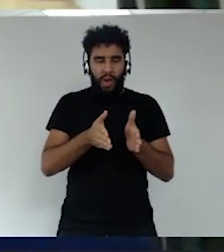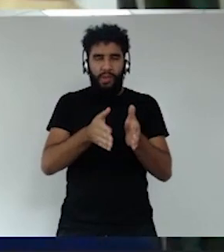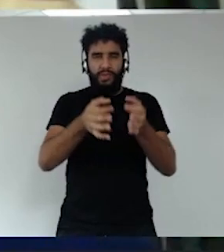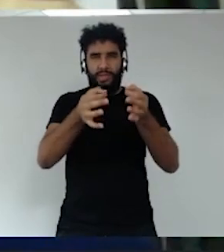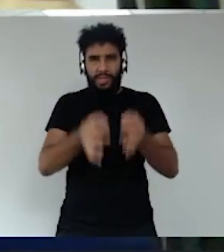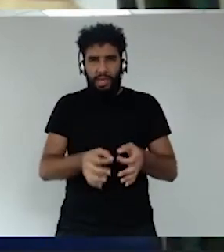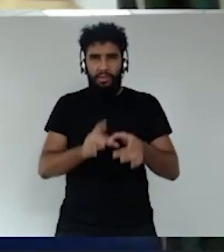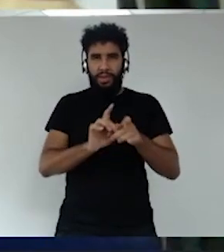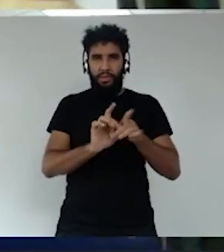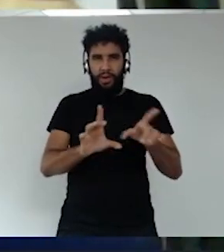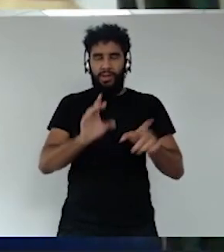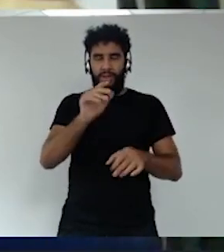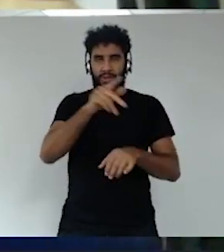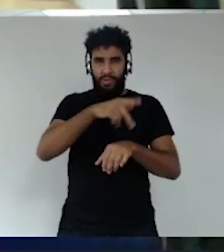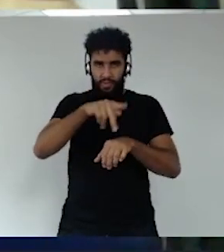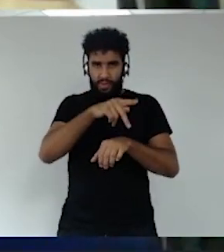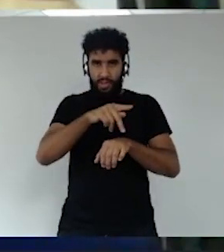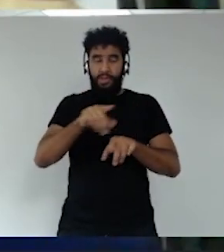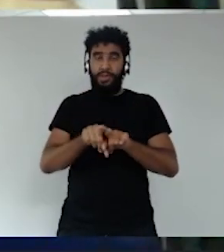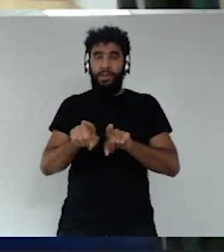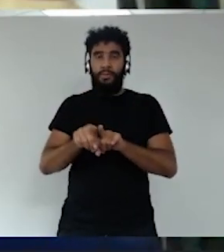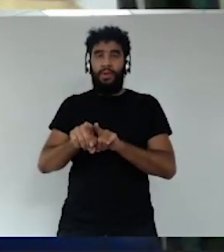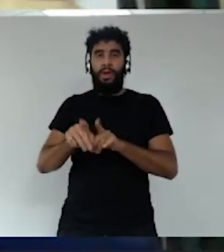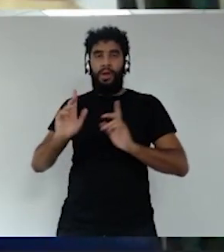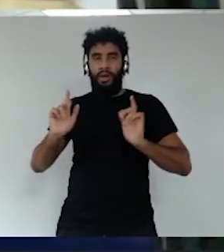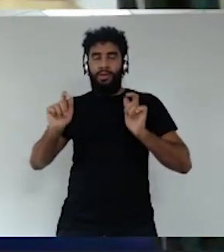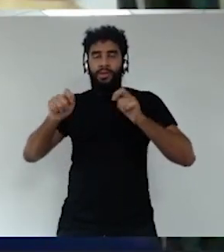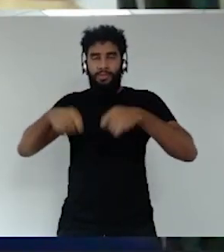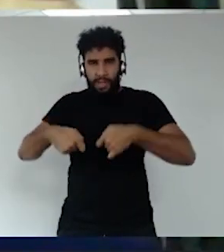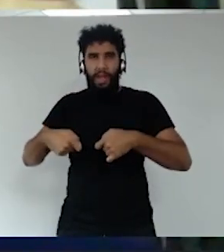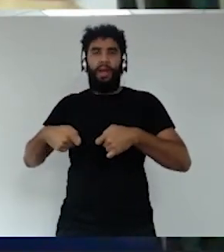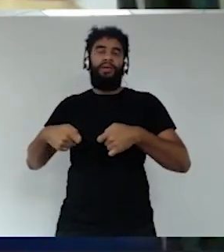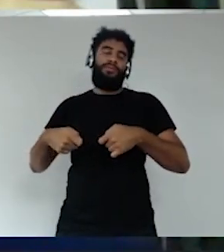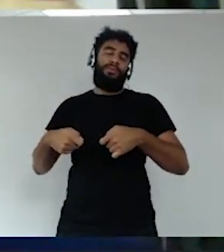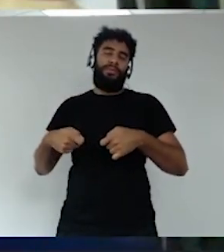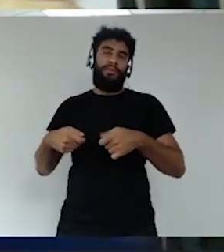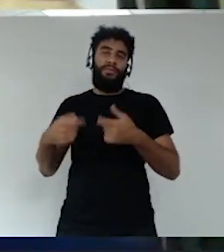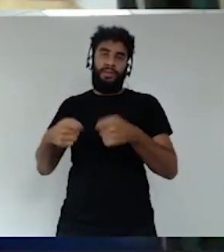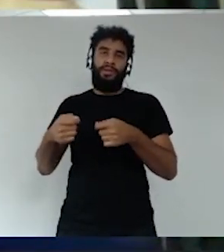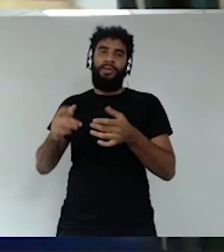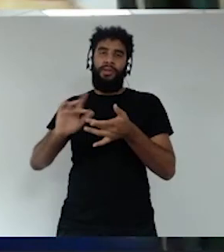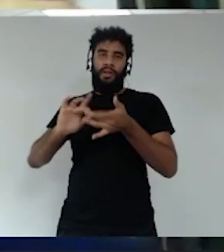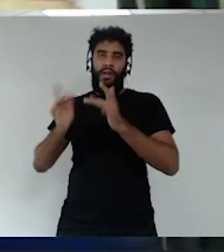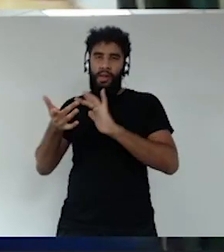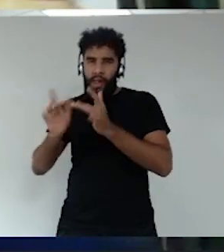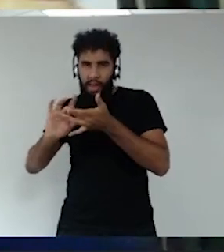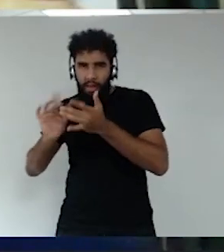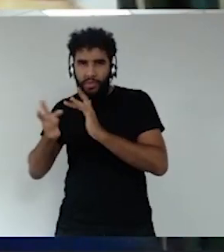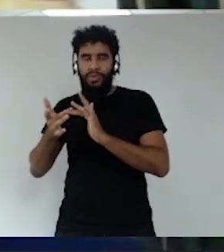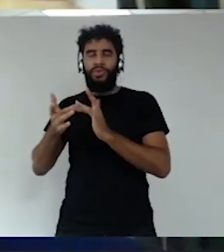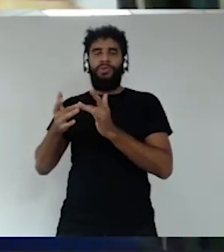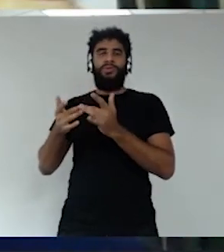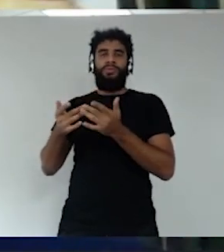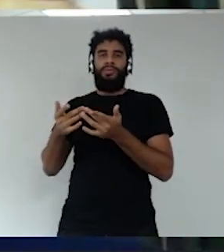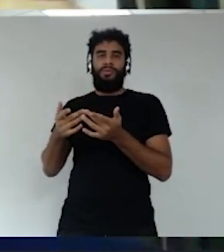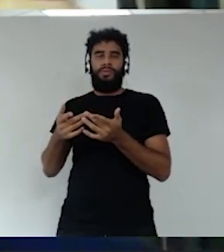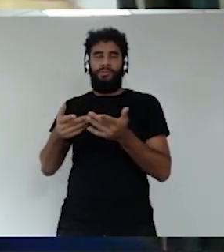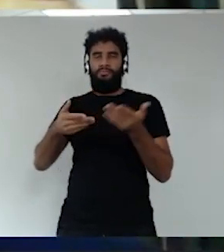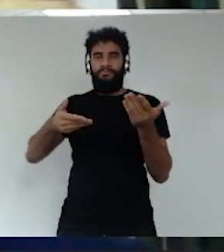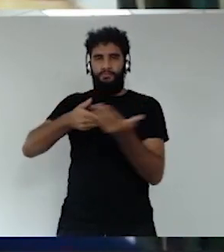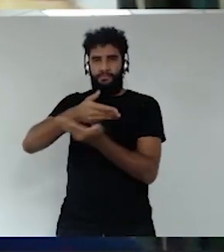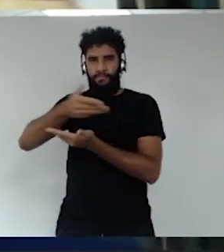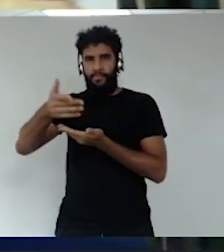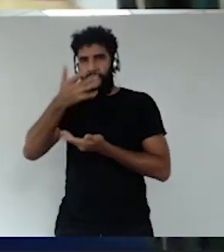e que as habilidades comunicativas necessárias a relações saudáveis entre as pessoas e